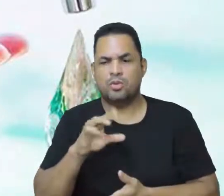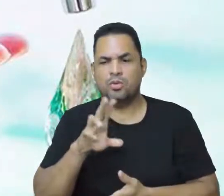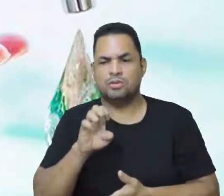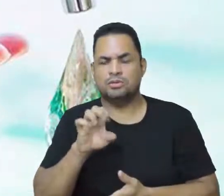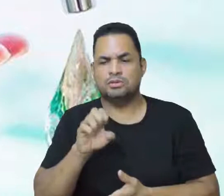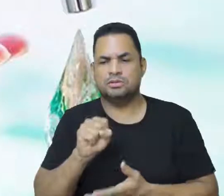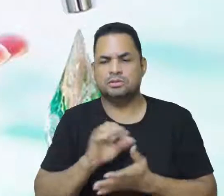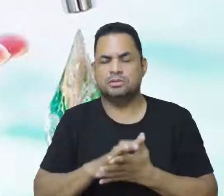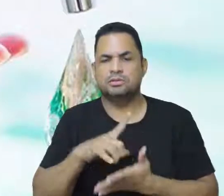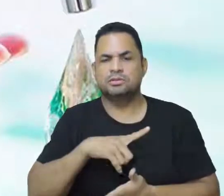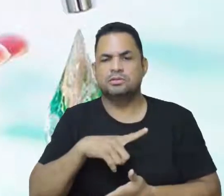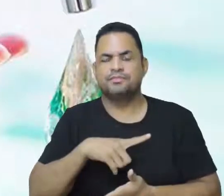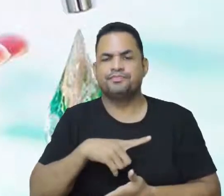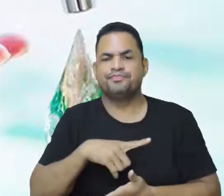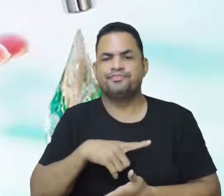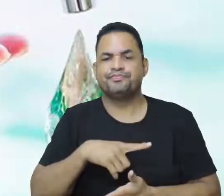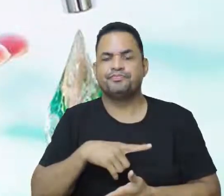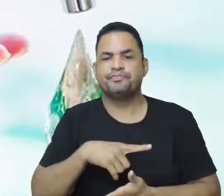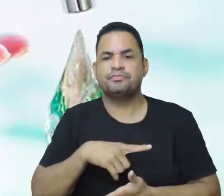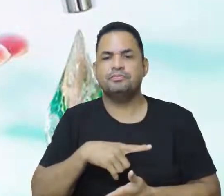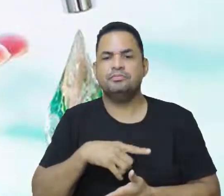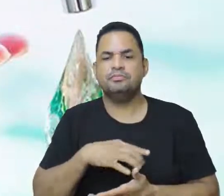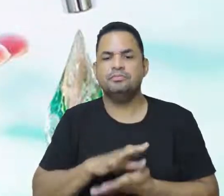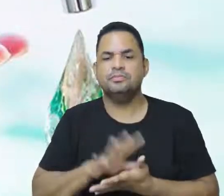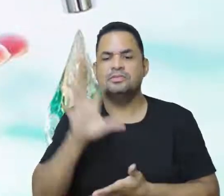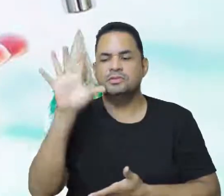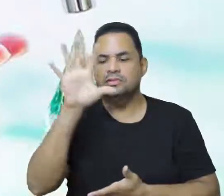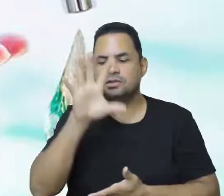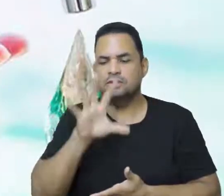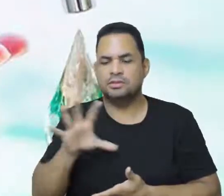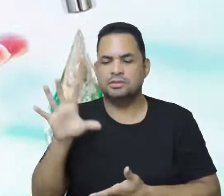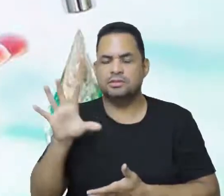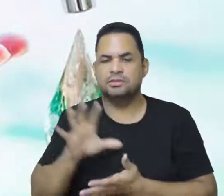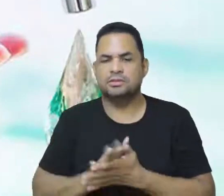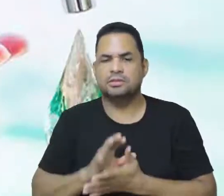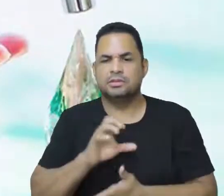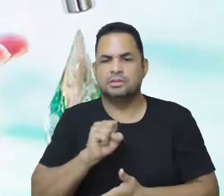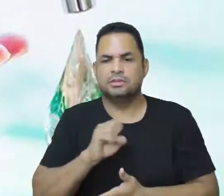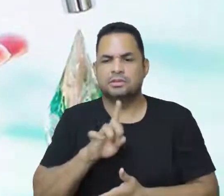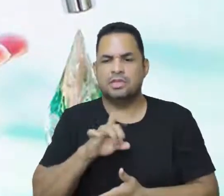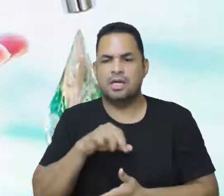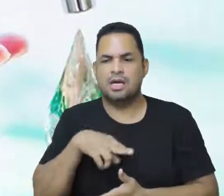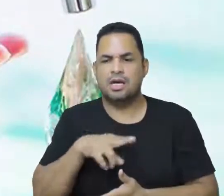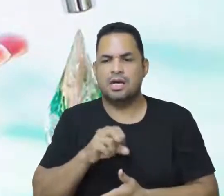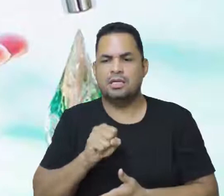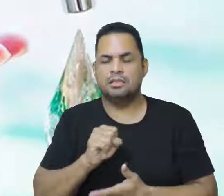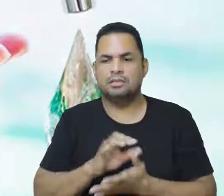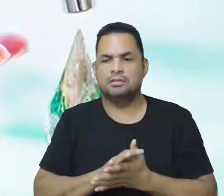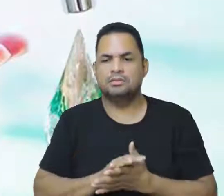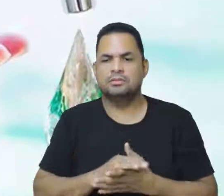A região que teve mais chuva ácida no Brasil foi na região serrana, chamada Serra do Mar,